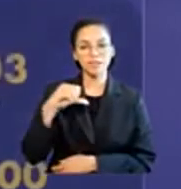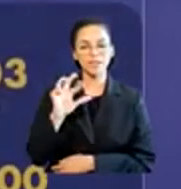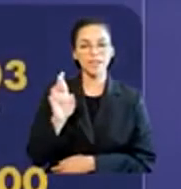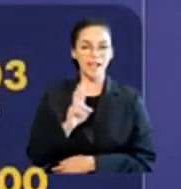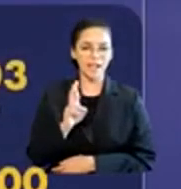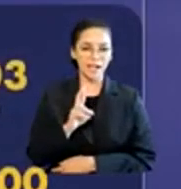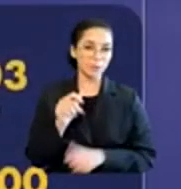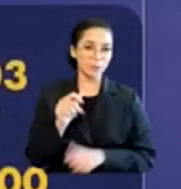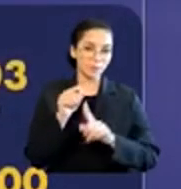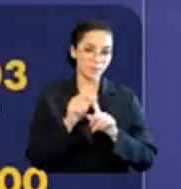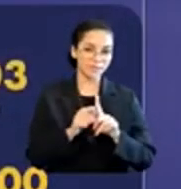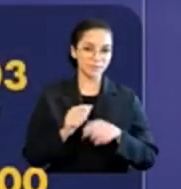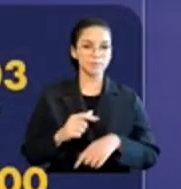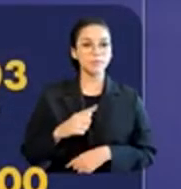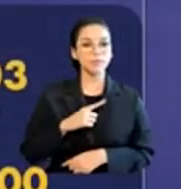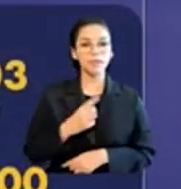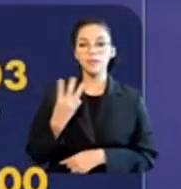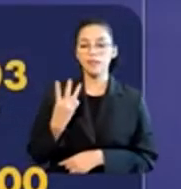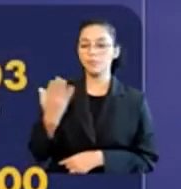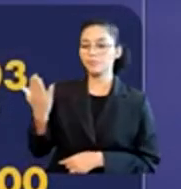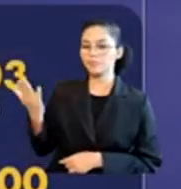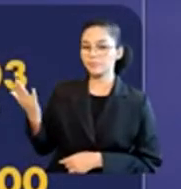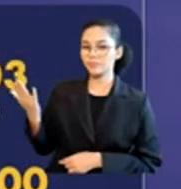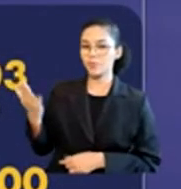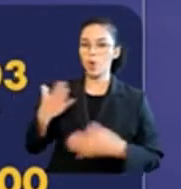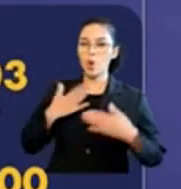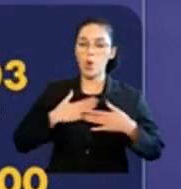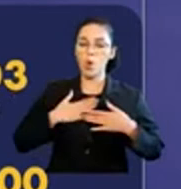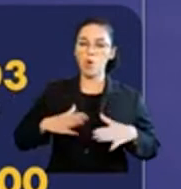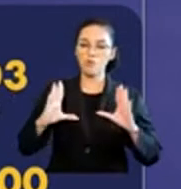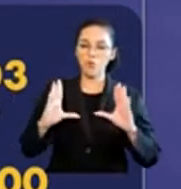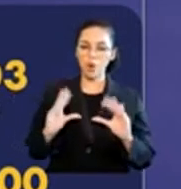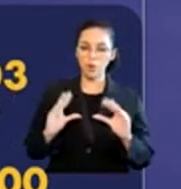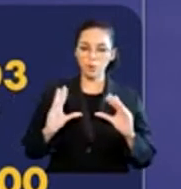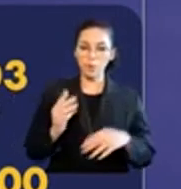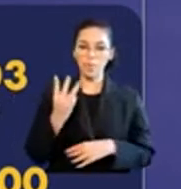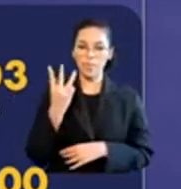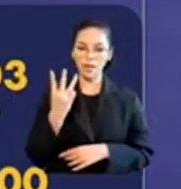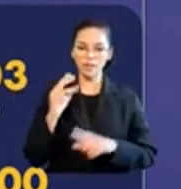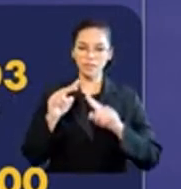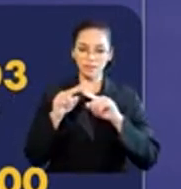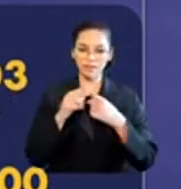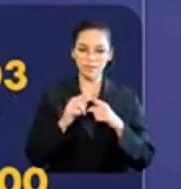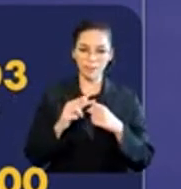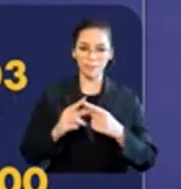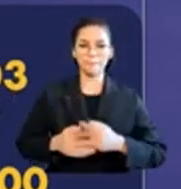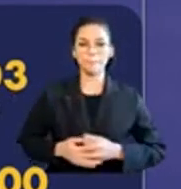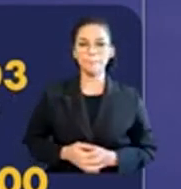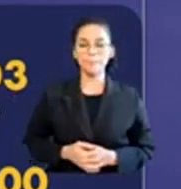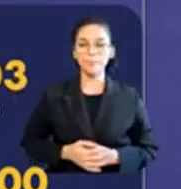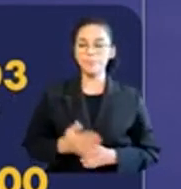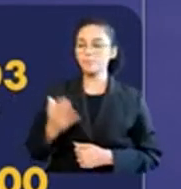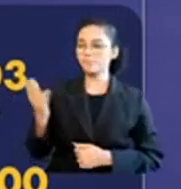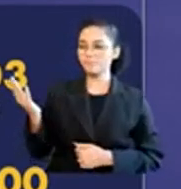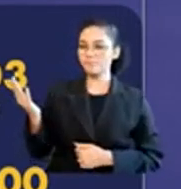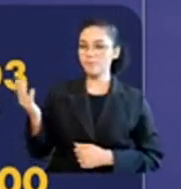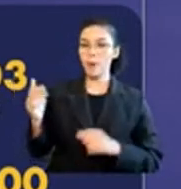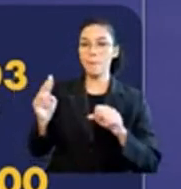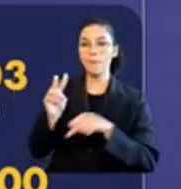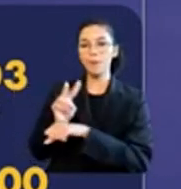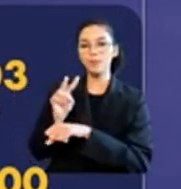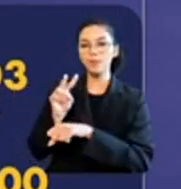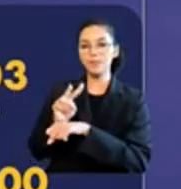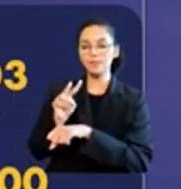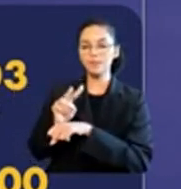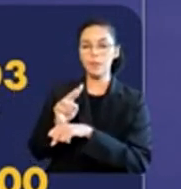contempla as três primeiras revisões dos nossos veículos. Temos o plano proteção, que, além do que já está previsto no plano conforto, temos itens